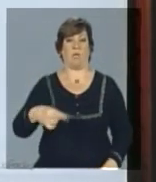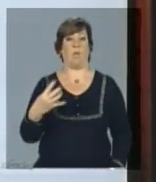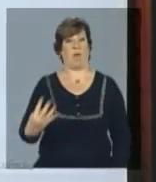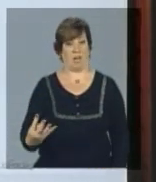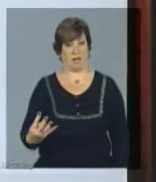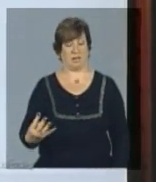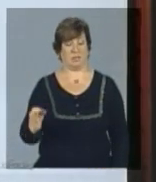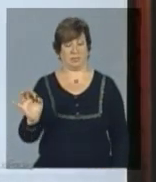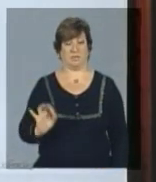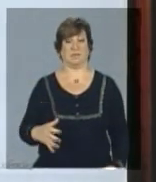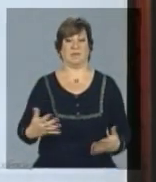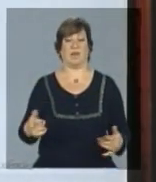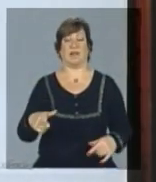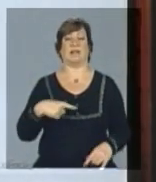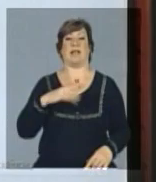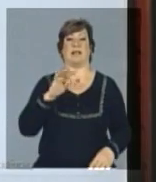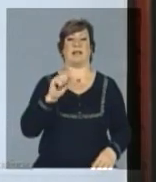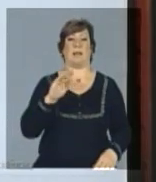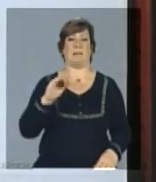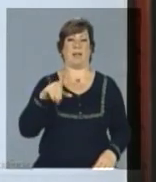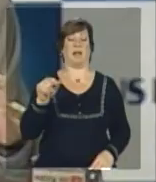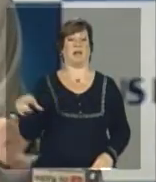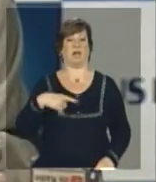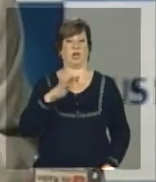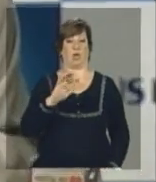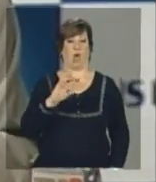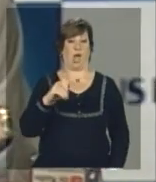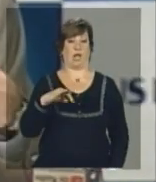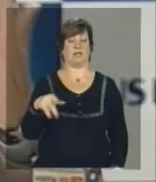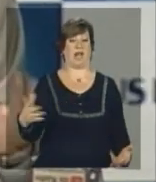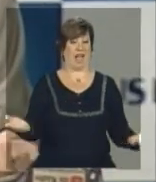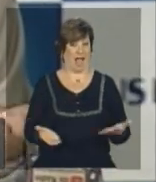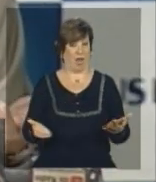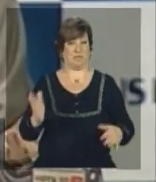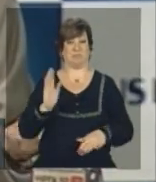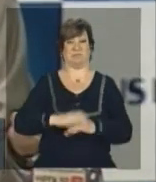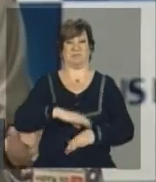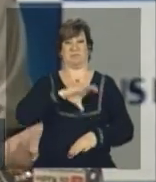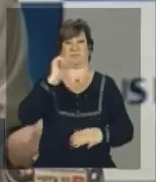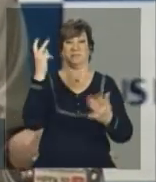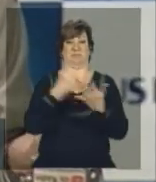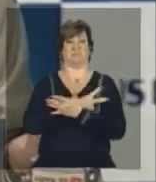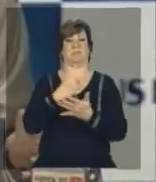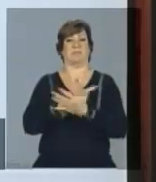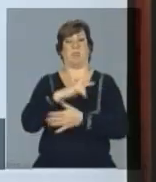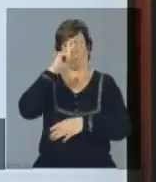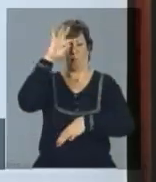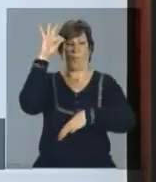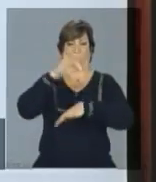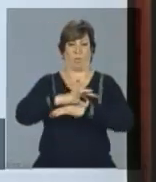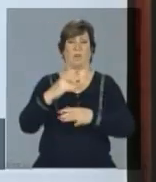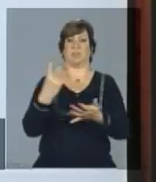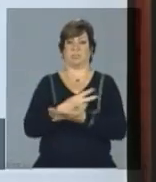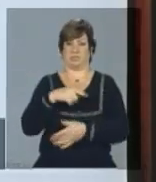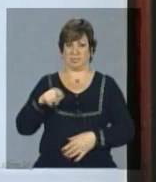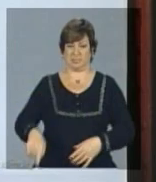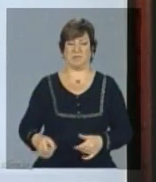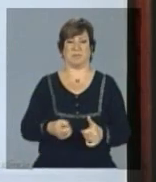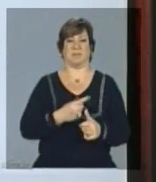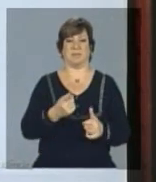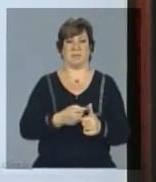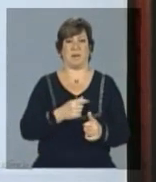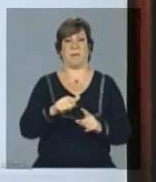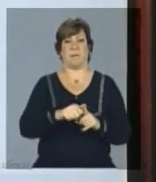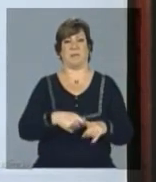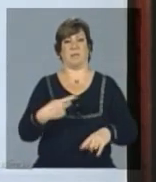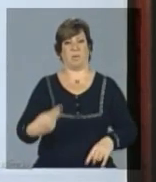249,4. Né? Como a gente vê aí nessa tabela, Tocantins é o estado que, nesse momento, tem a maior taxa de incidência de dengue nessas primeiras 6 semanas do